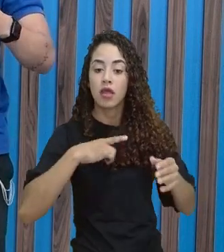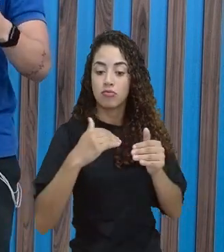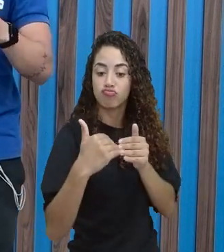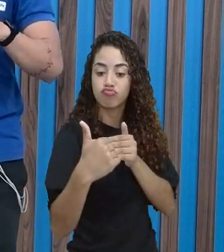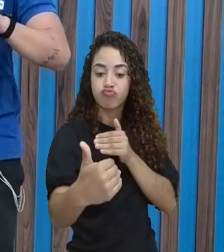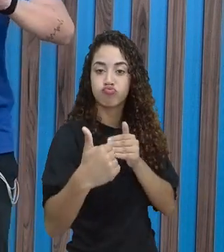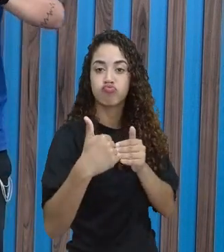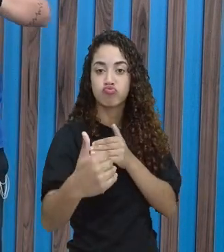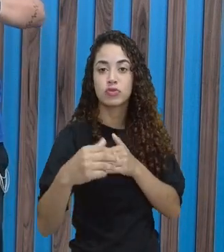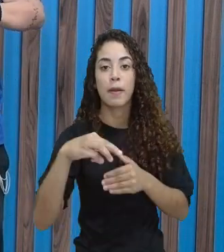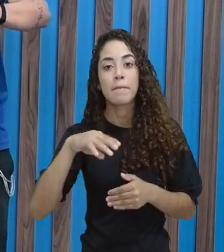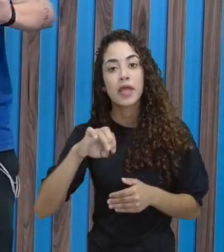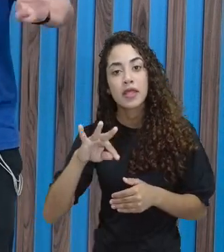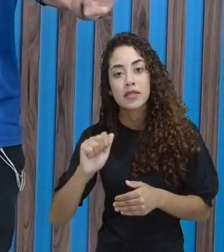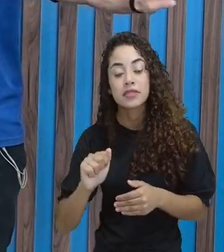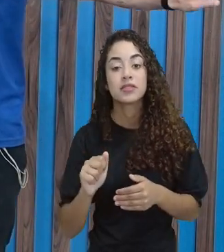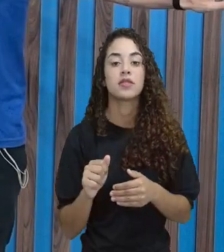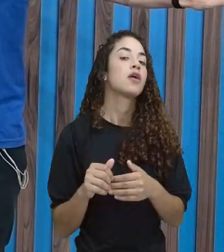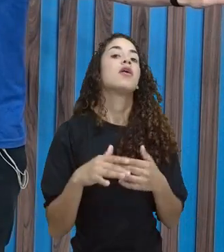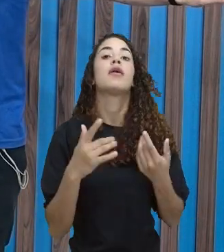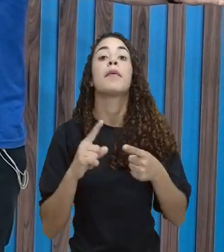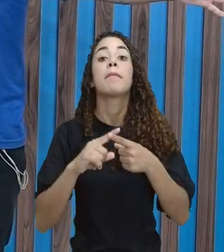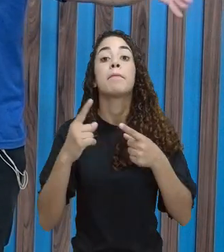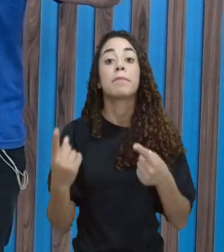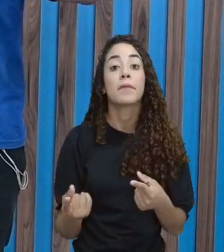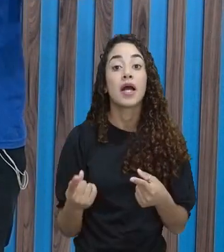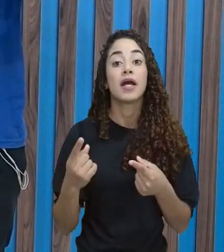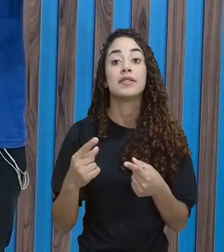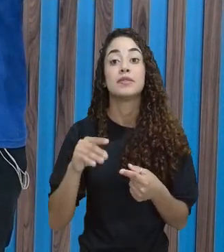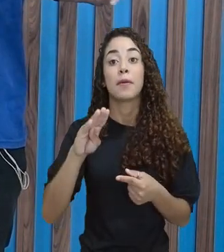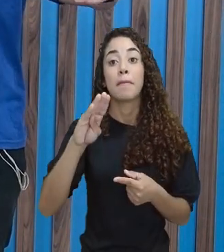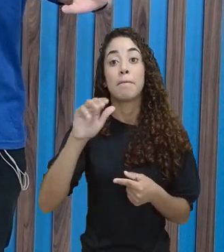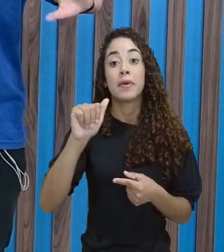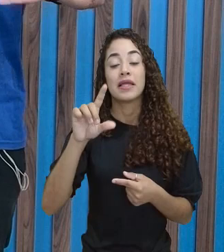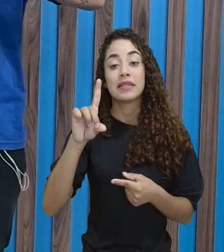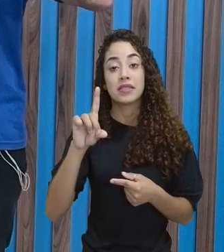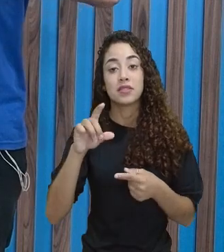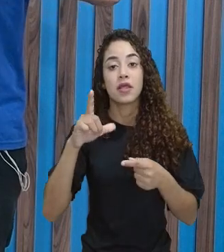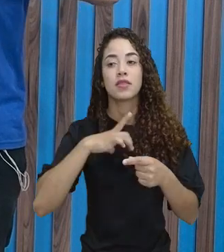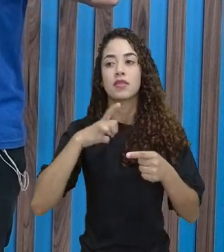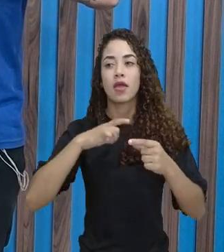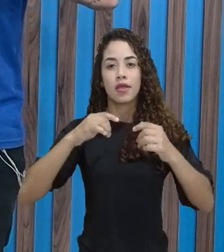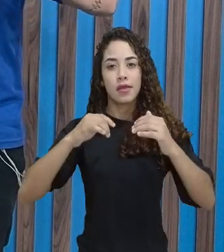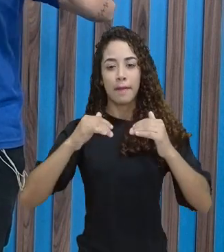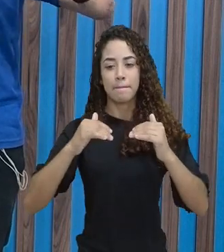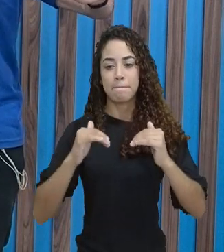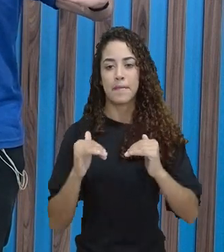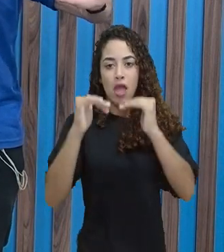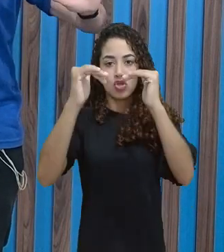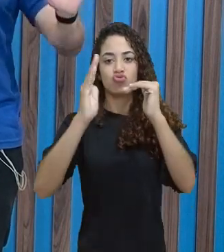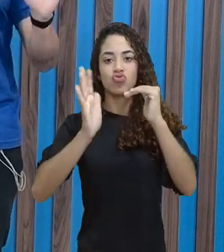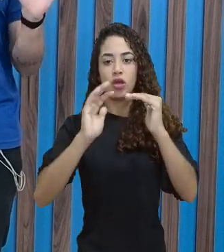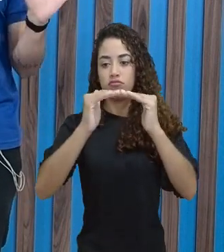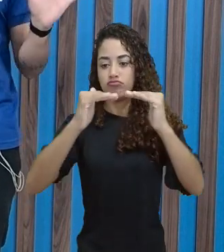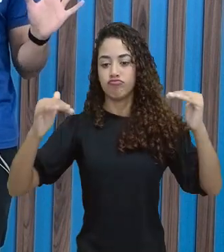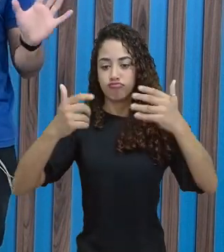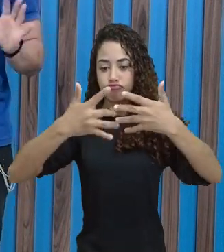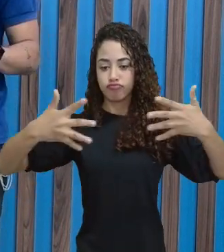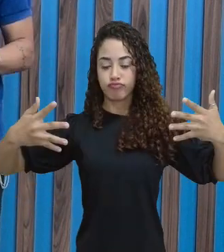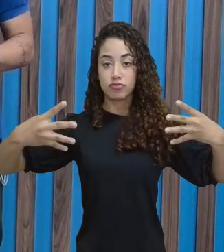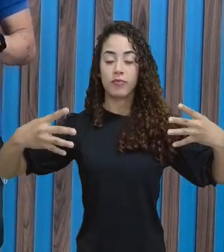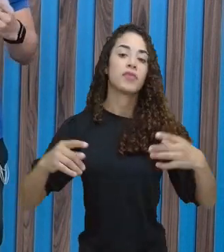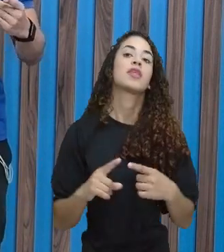No badminton ela já tem uma altura maior, né? Ela já fica, digamos que na altura mais ou menos do nosso peito. Um